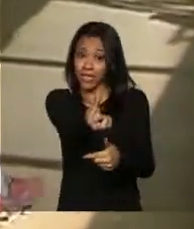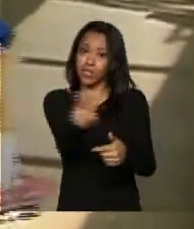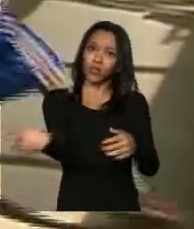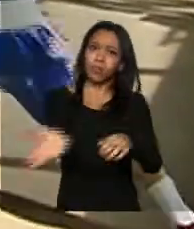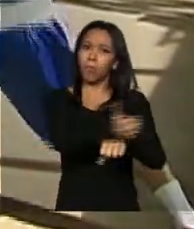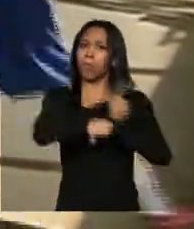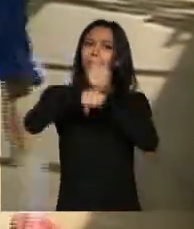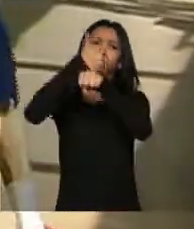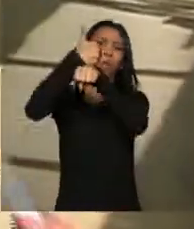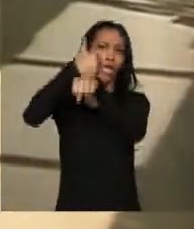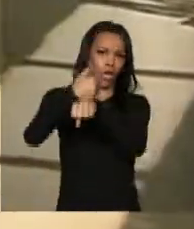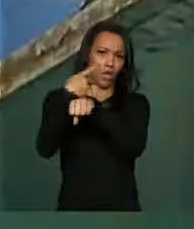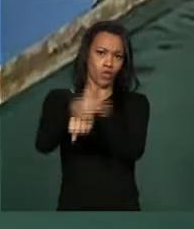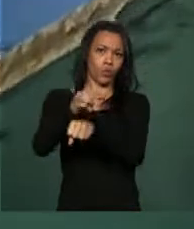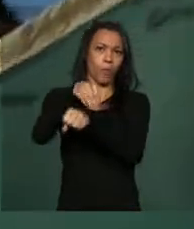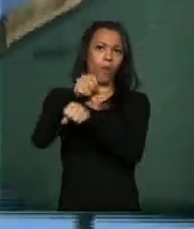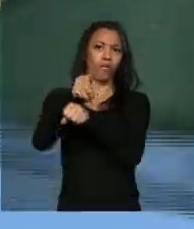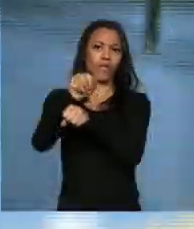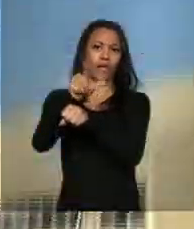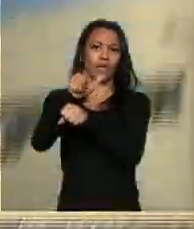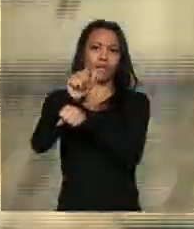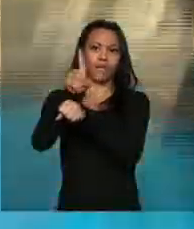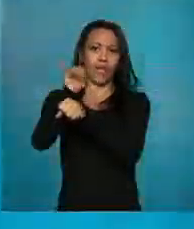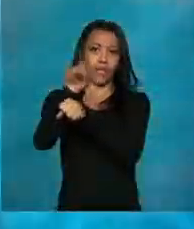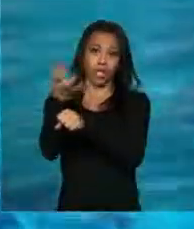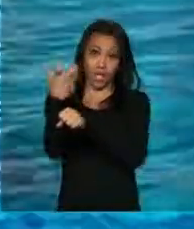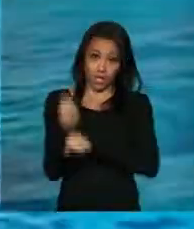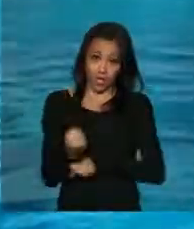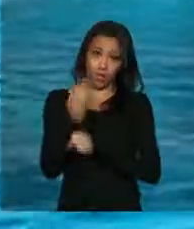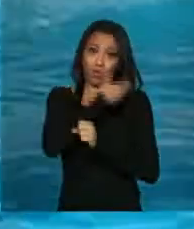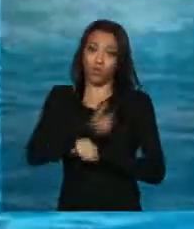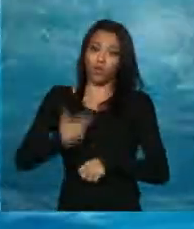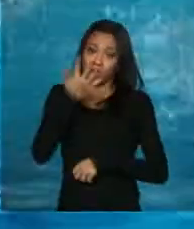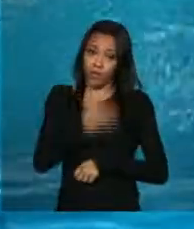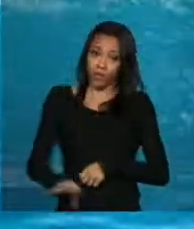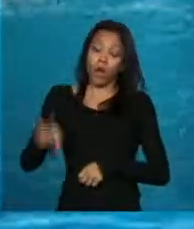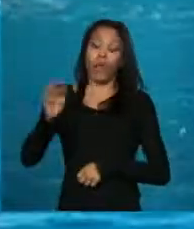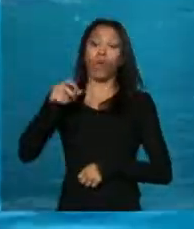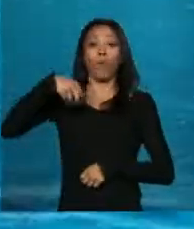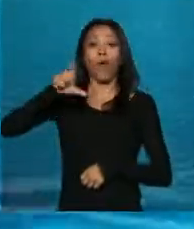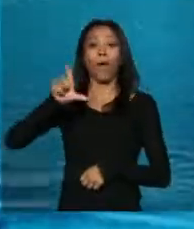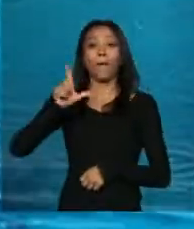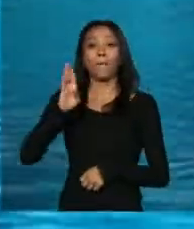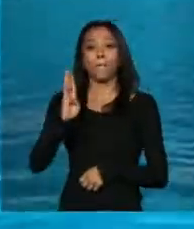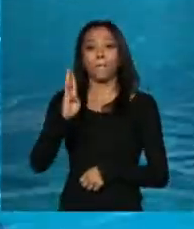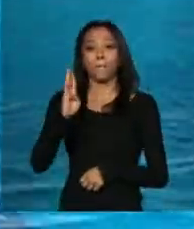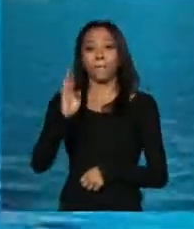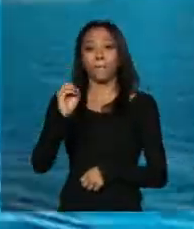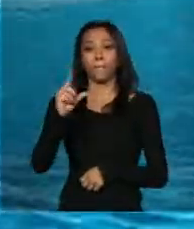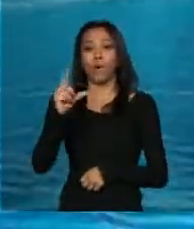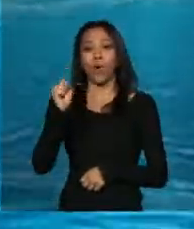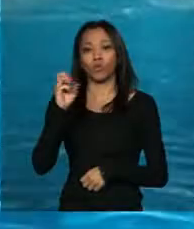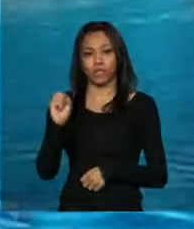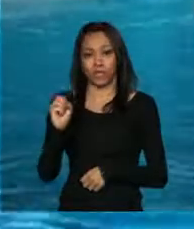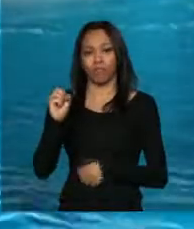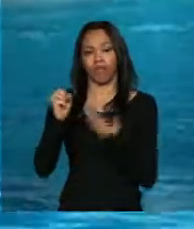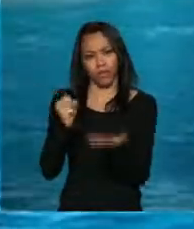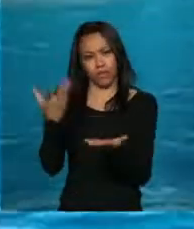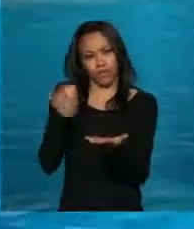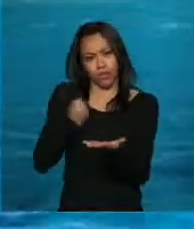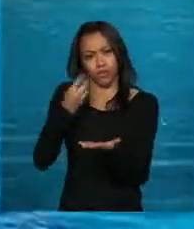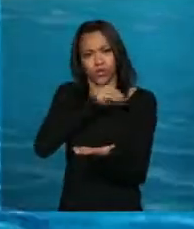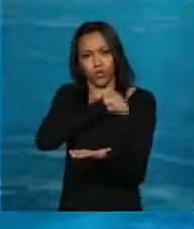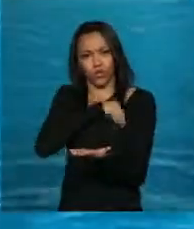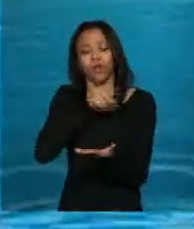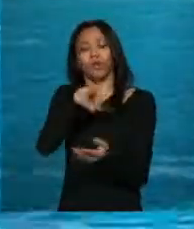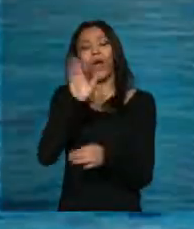os primeiros de sua modalidade e recebem do governo federal a Bolsa Pódio. O programa de incorporação de atletas de alto rendimento